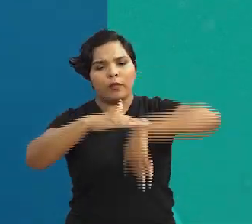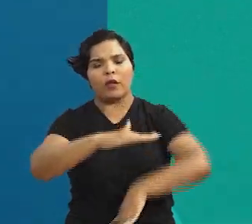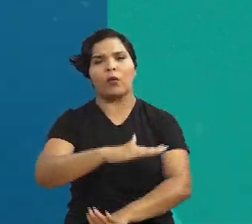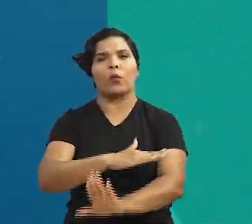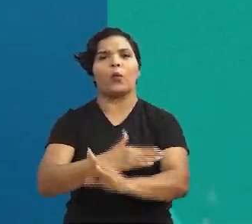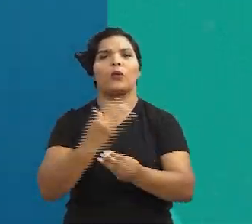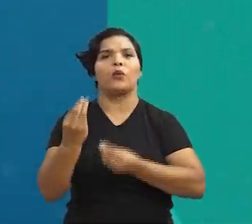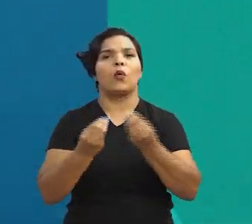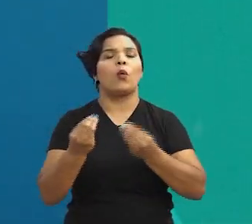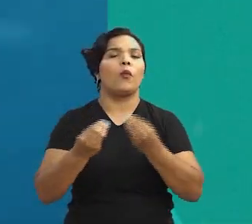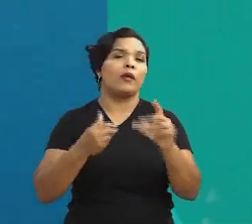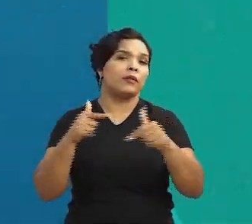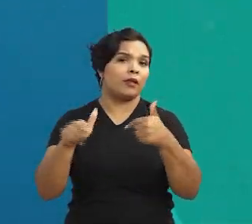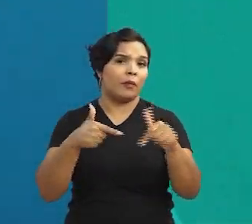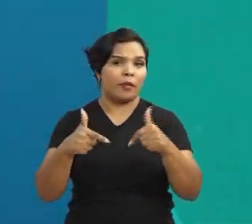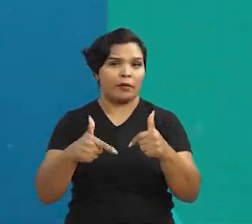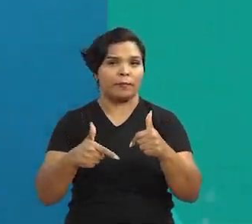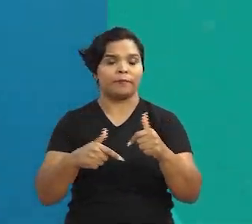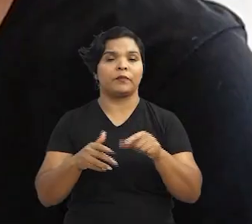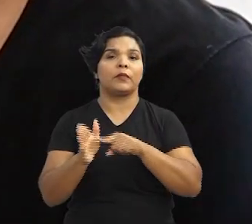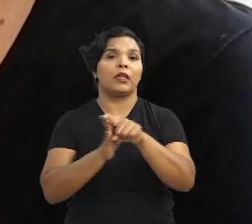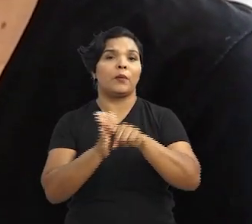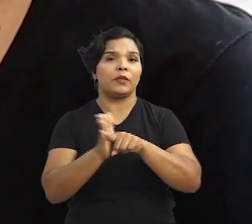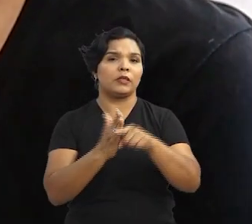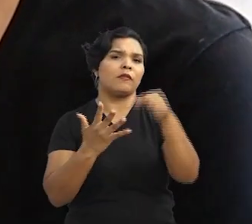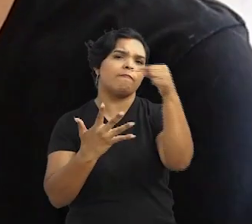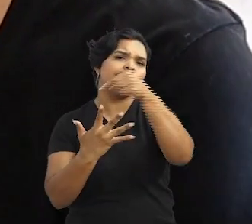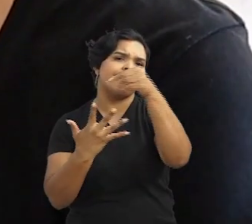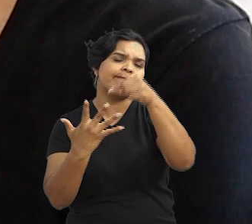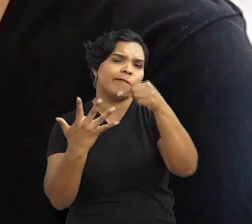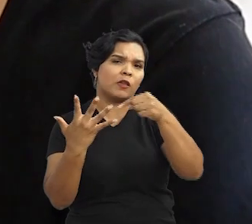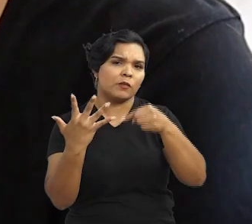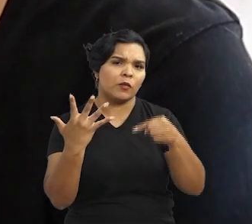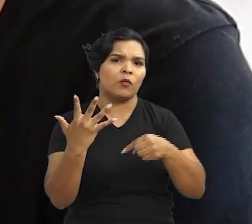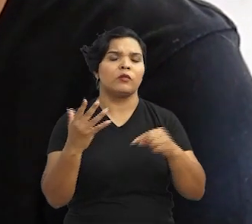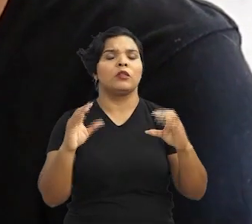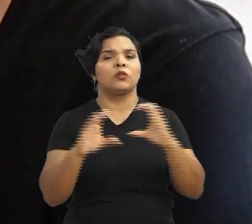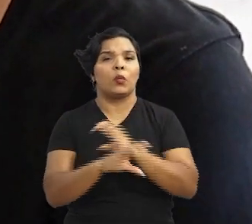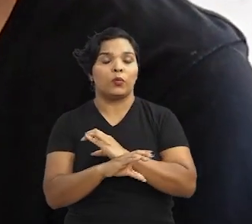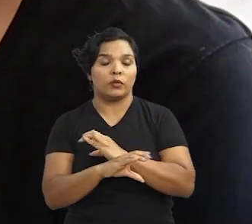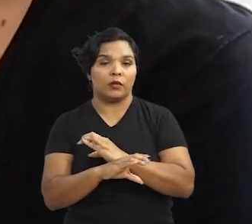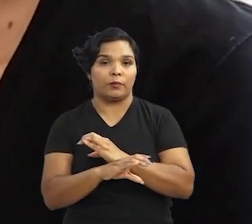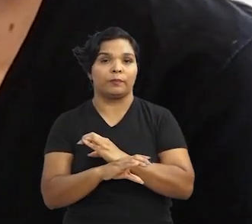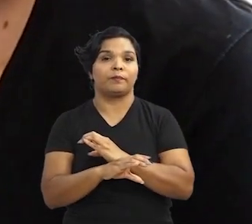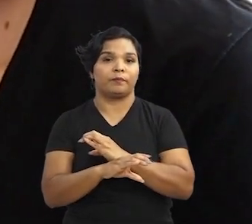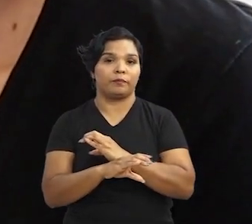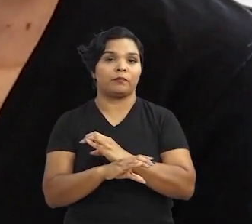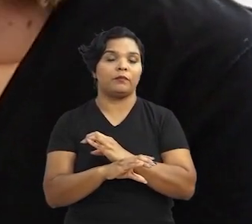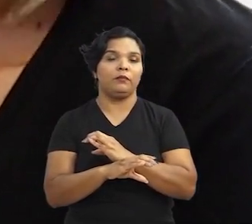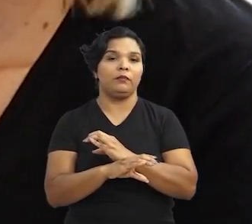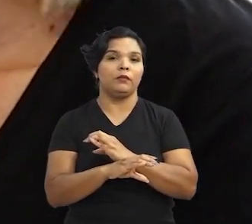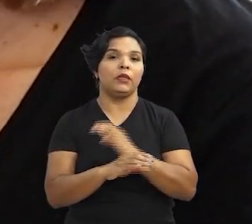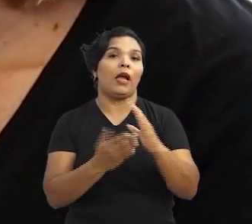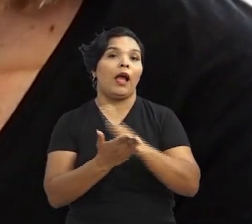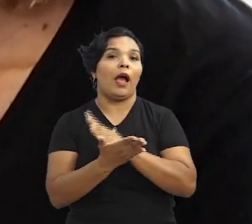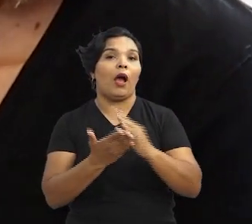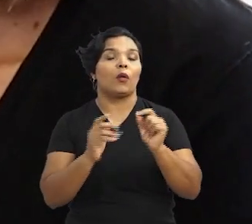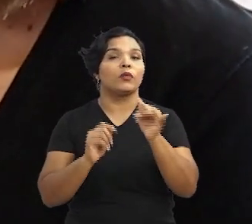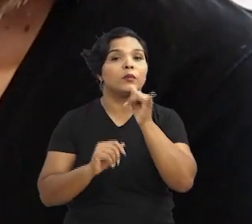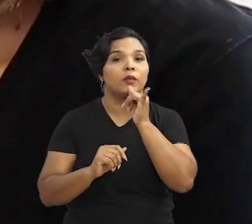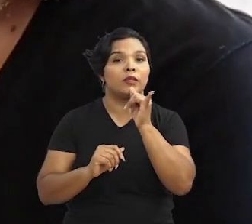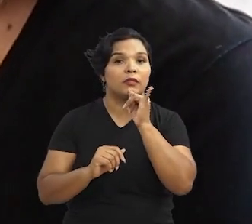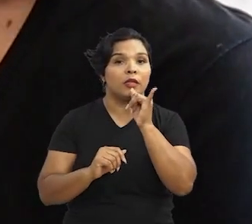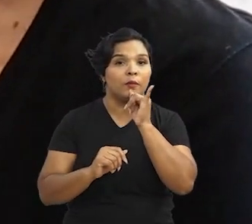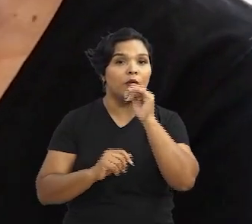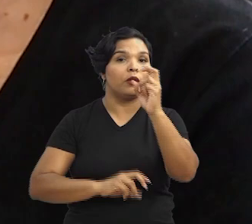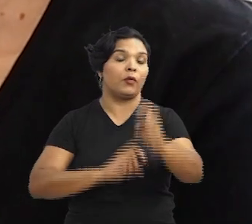mergulho e como é que é a atividade realizada. A minha pesquisa teve vários pontos de conclusões, vamos dizer assim, né?